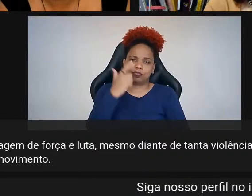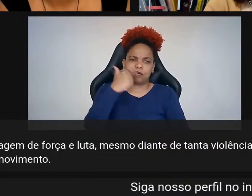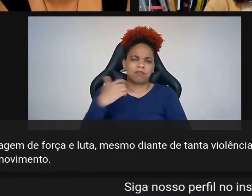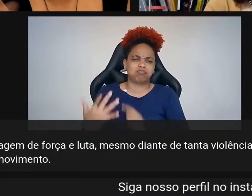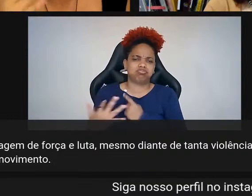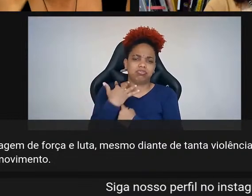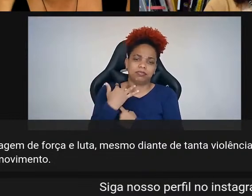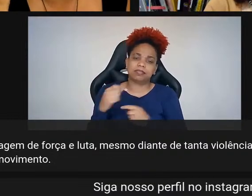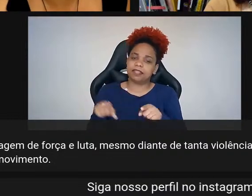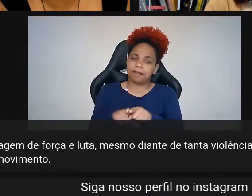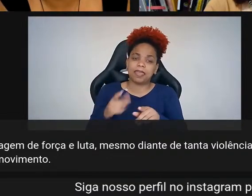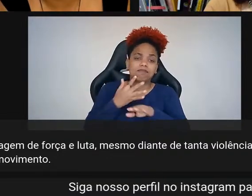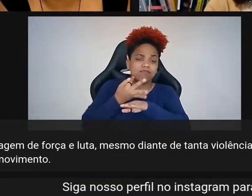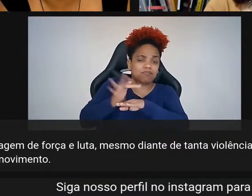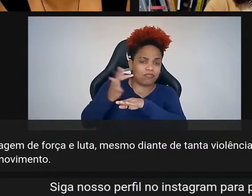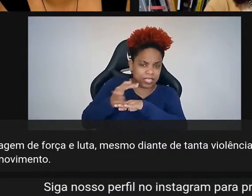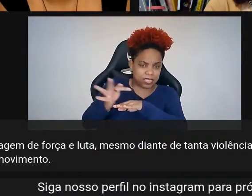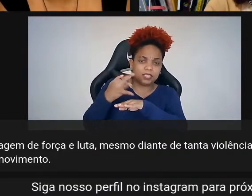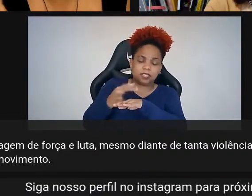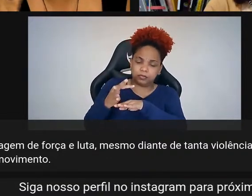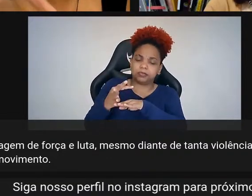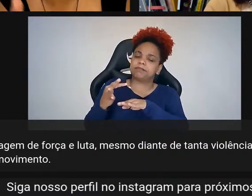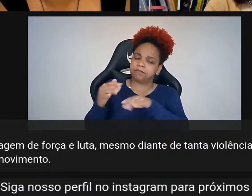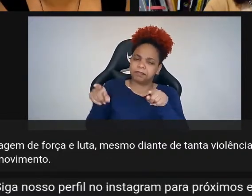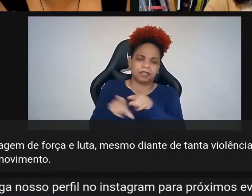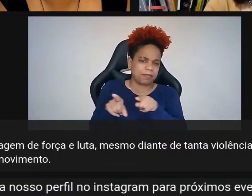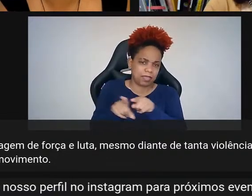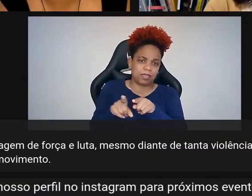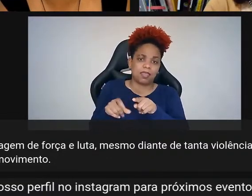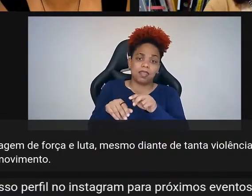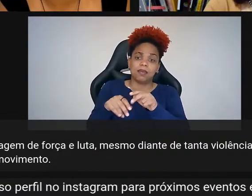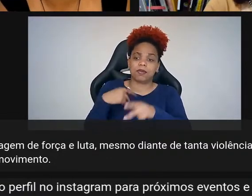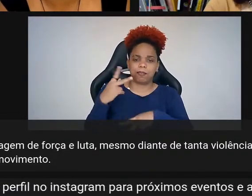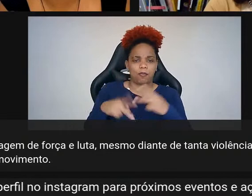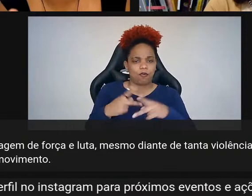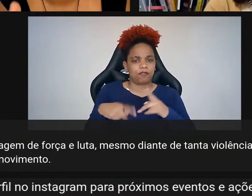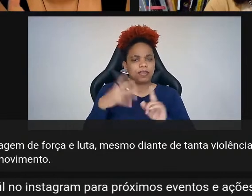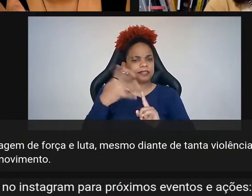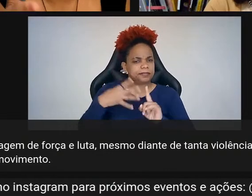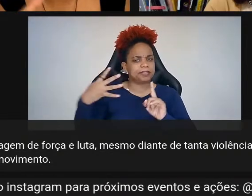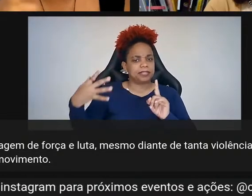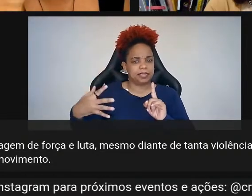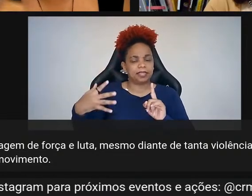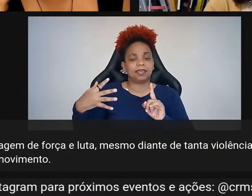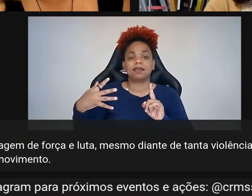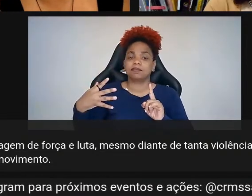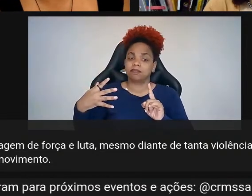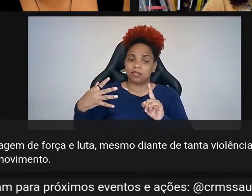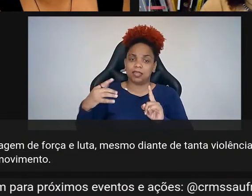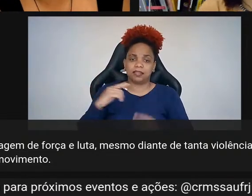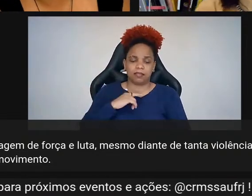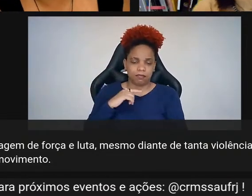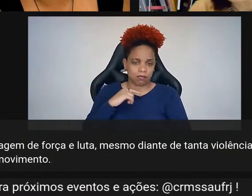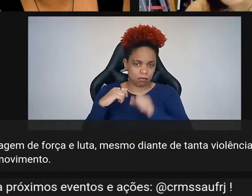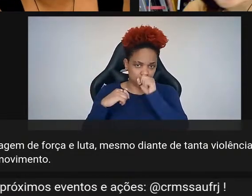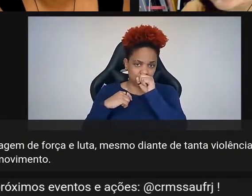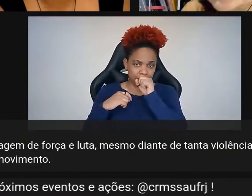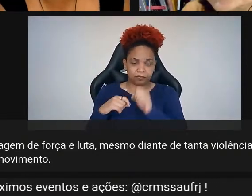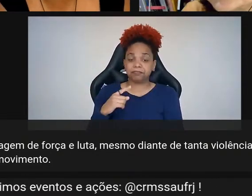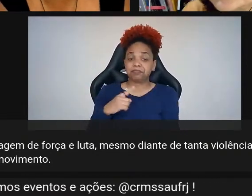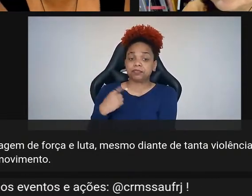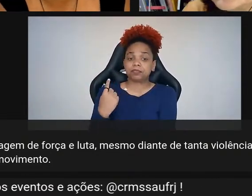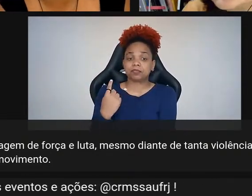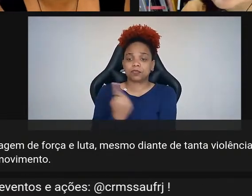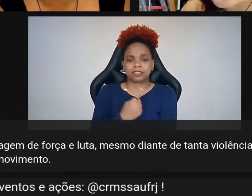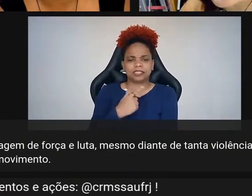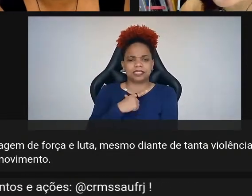fake news. São as fake news também acerca da população LGBTQIA+, que tanto desestabilizam a nossa democracia.